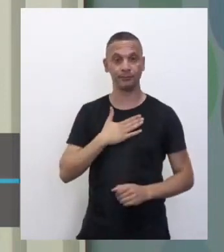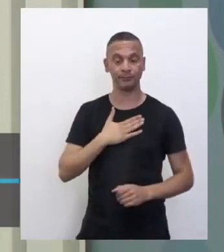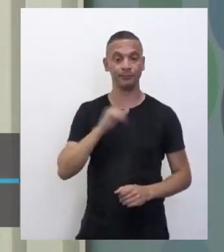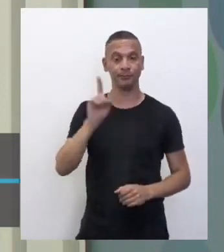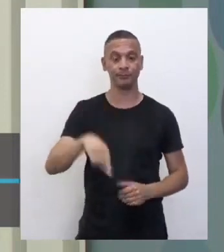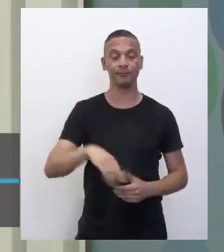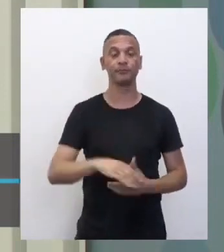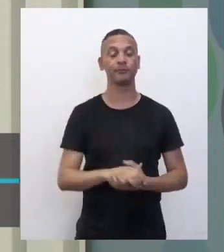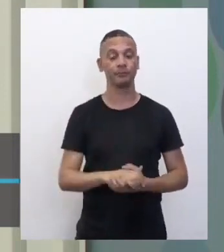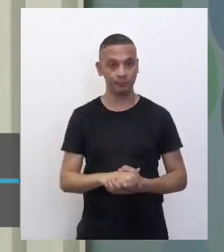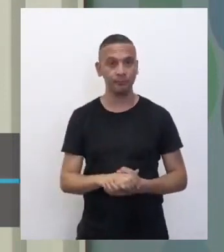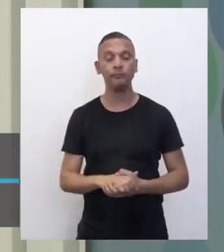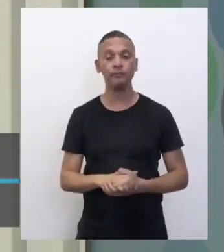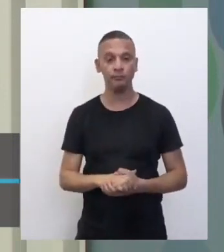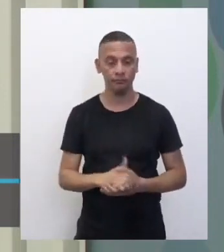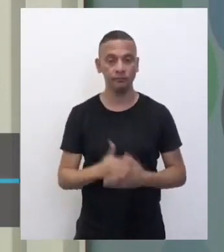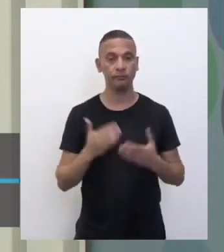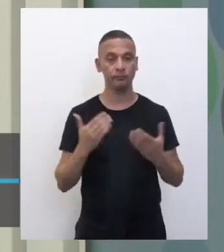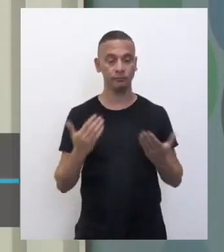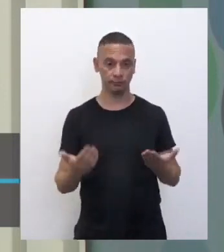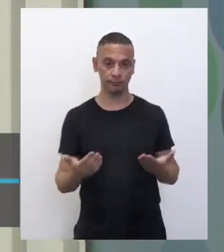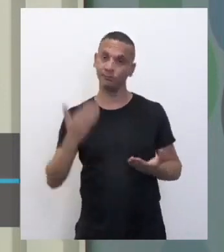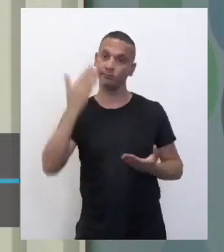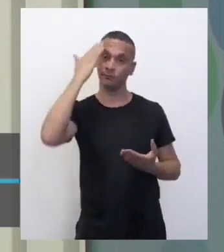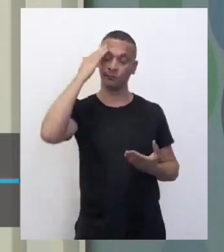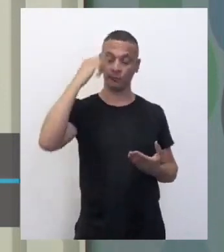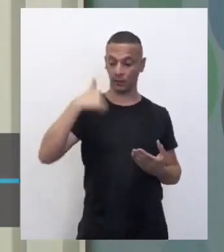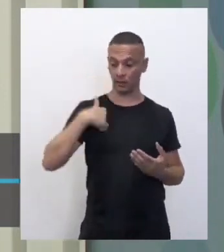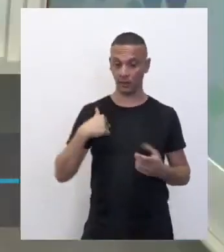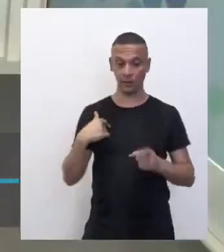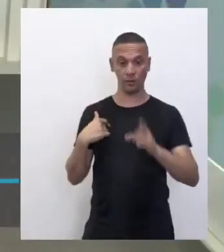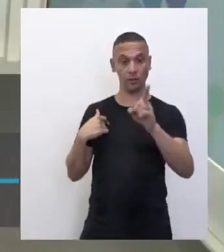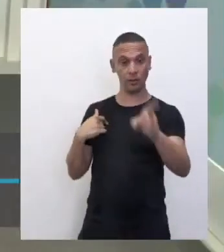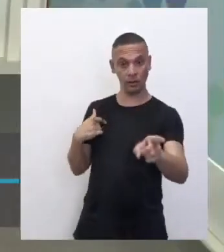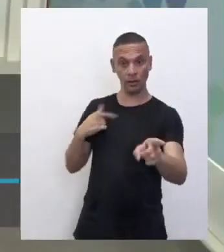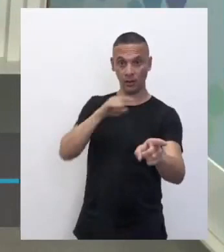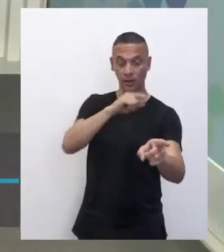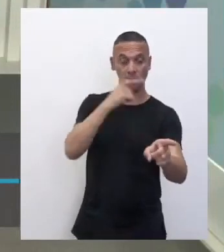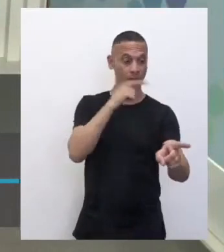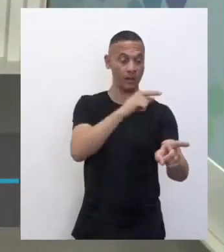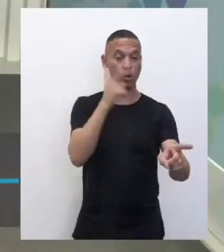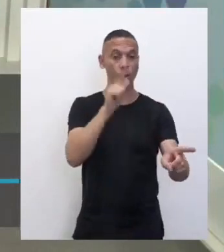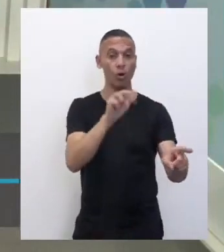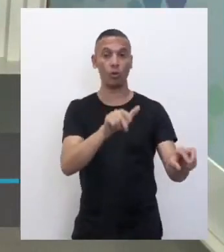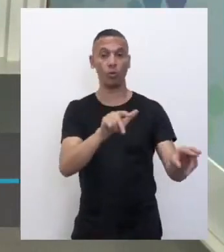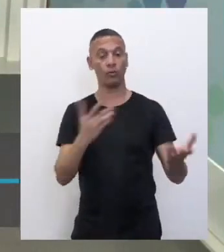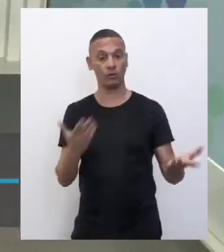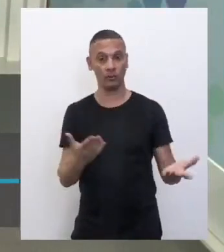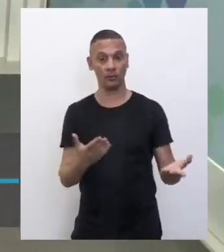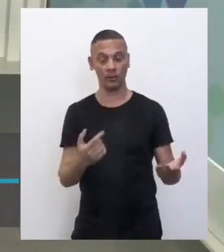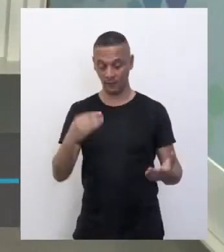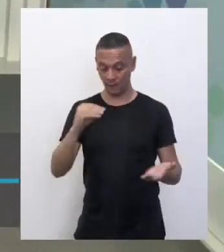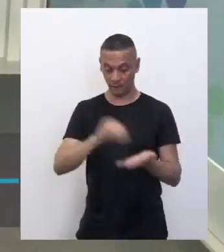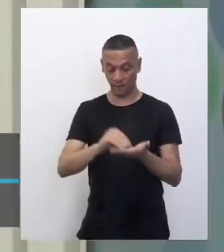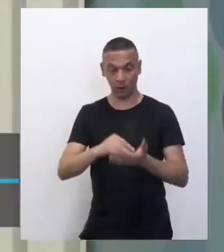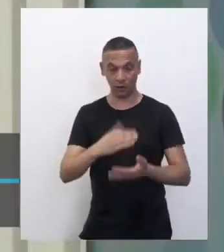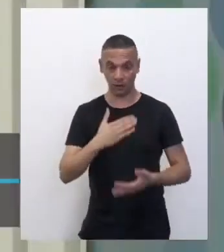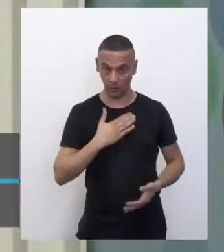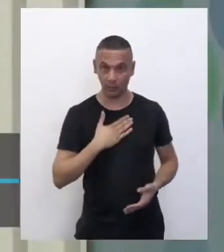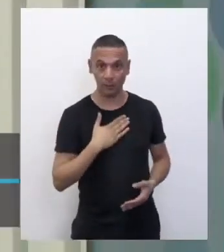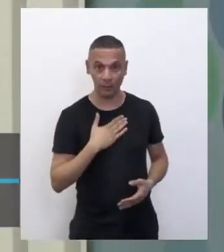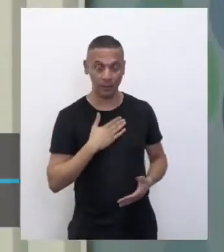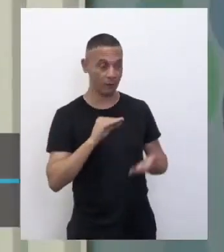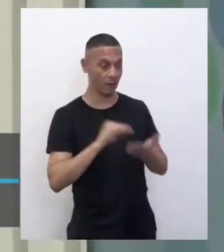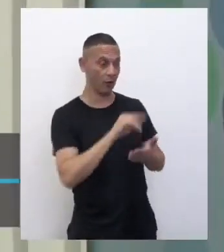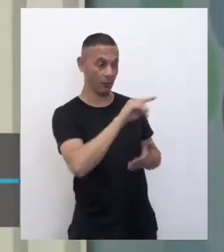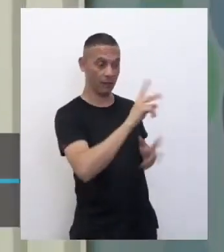Assim como eu sou um eu, a Jennifer é um outro eu. E se algo falta a mim e causa o estrago